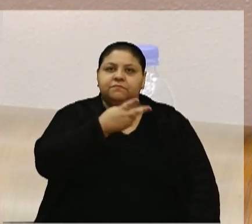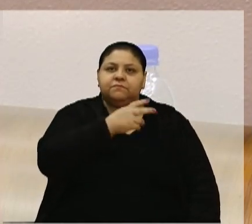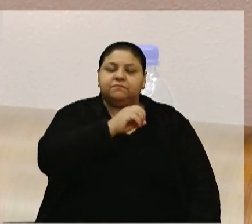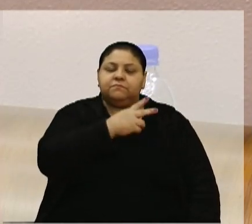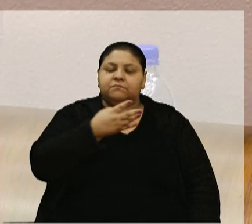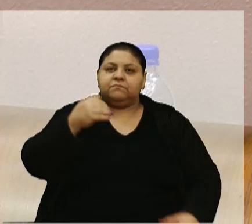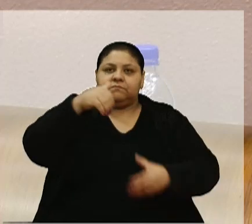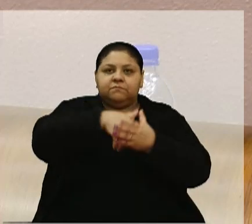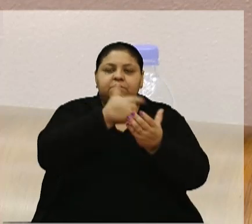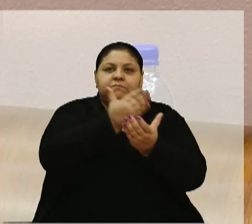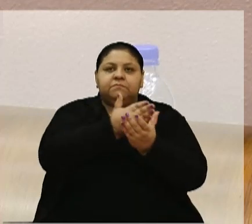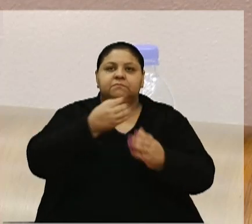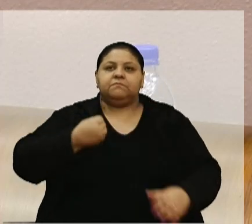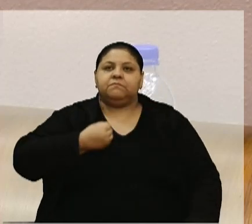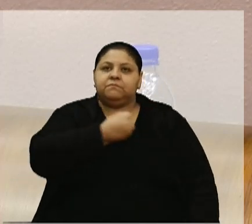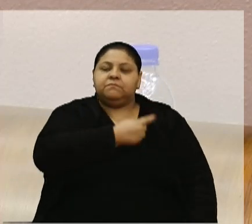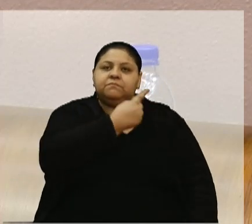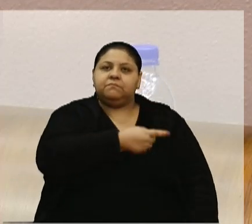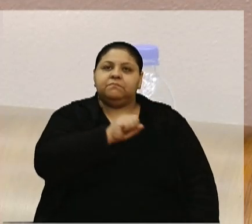141/2024, contido no processo número